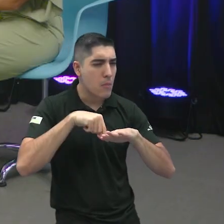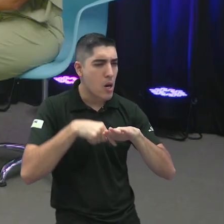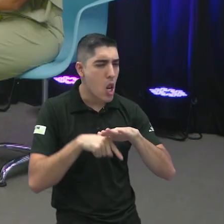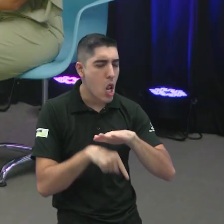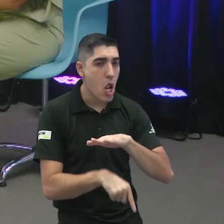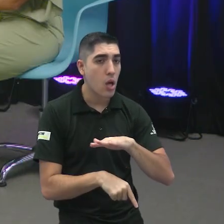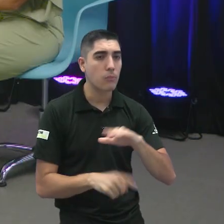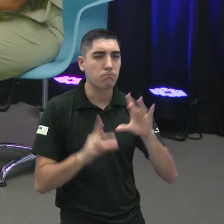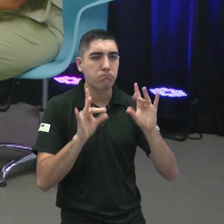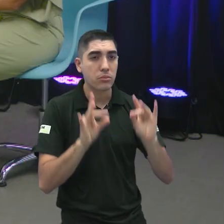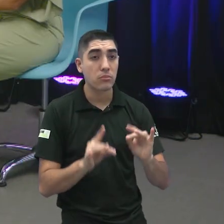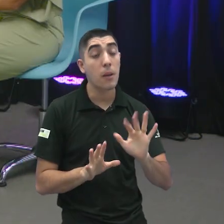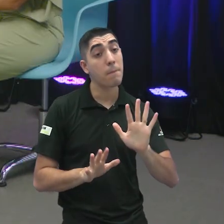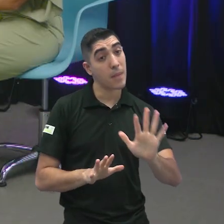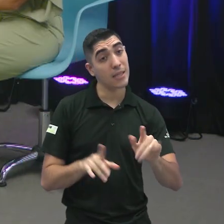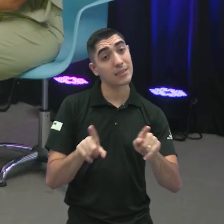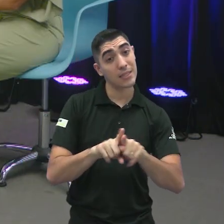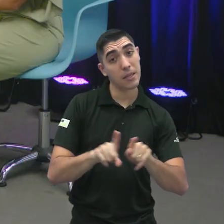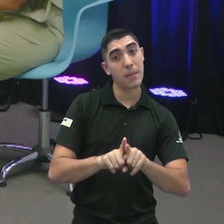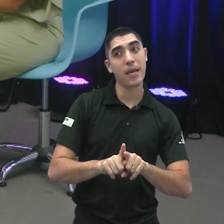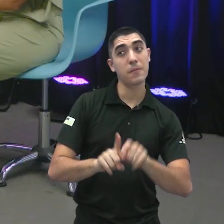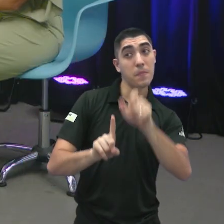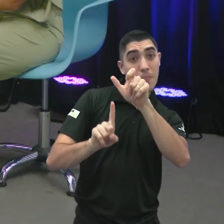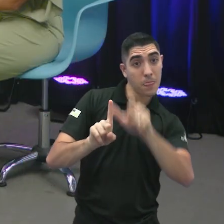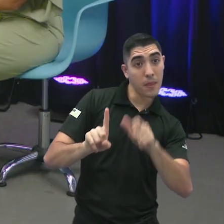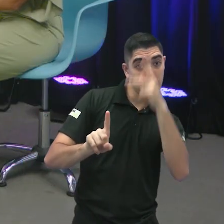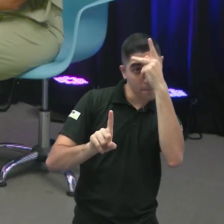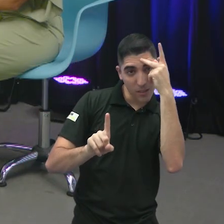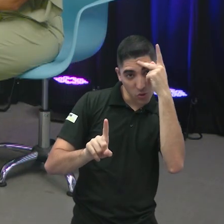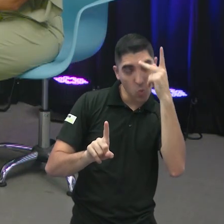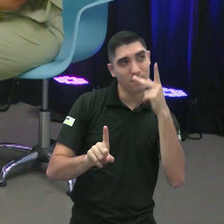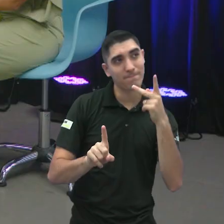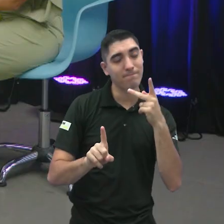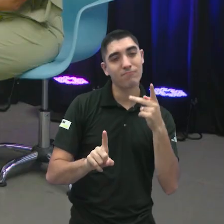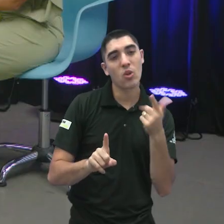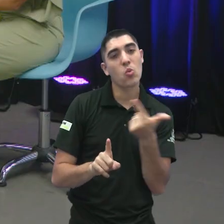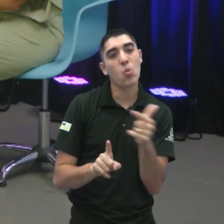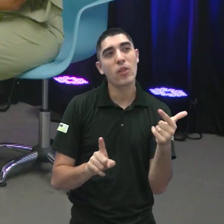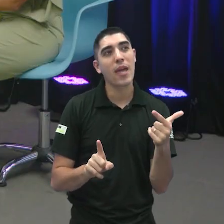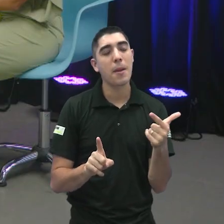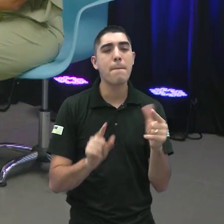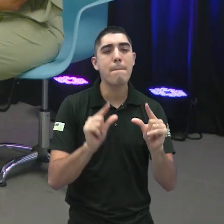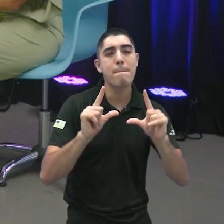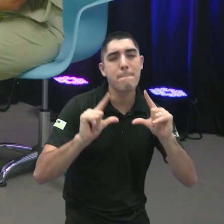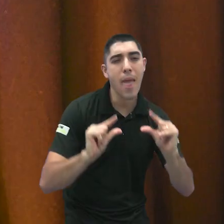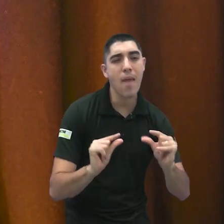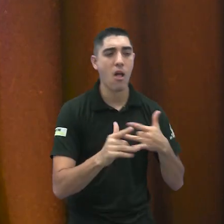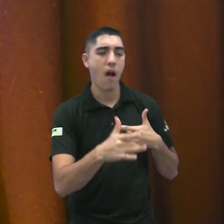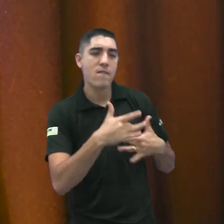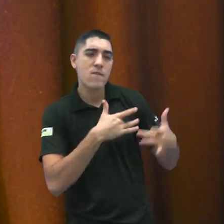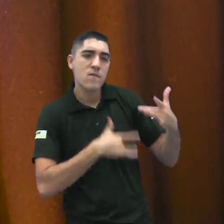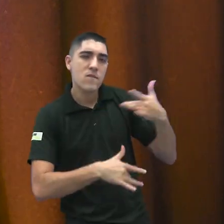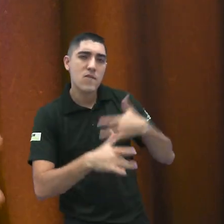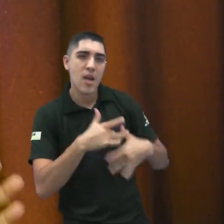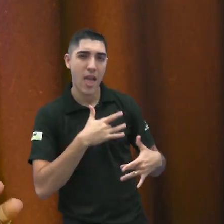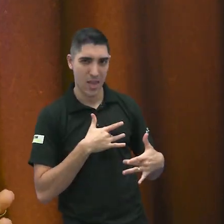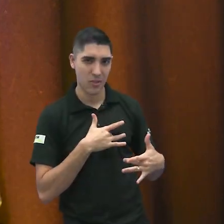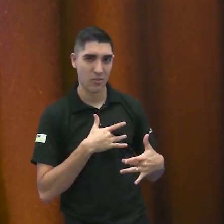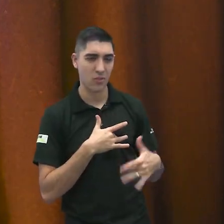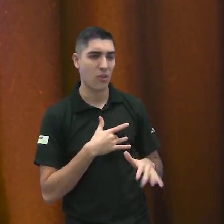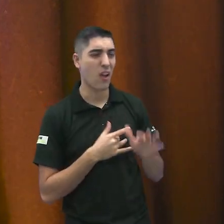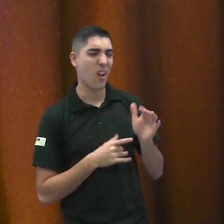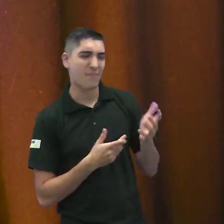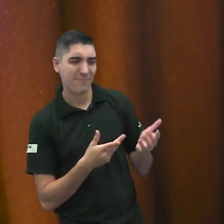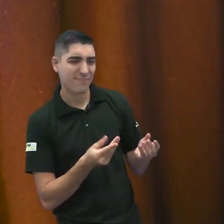cabeça, só que também vai ser uma pessoa que não é muito do afeto, do apego. Então, ela vai ser um pouco mais, fala, mas não pega,